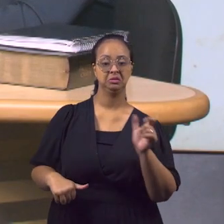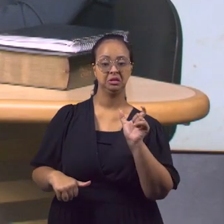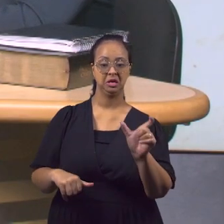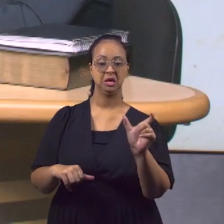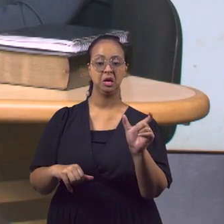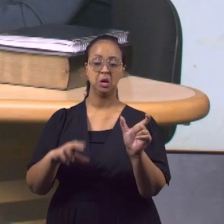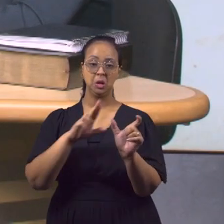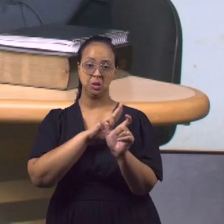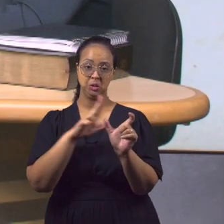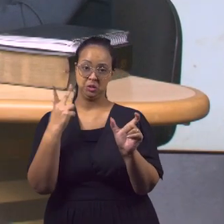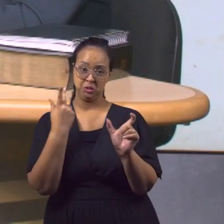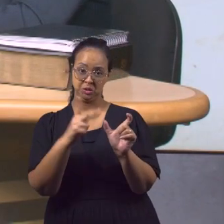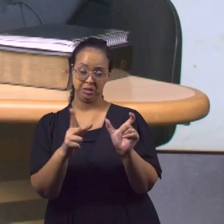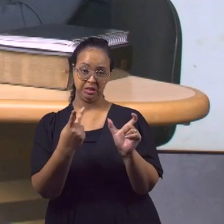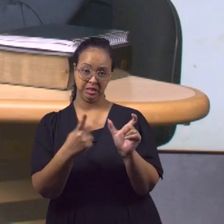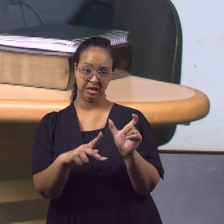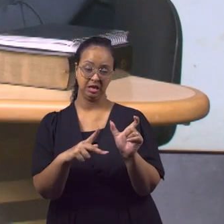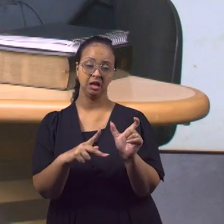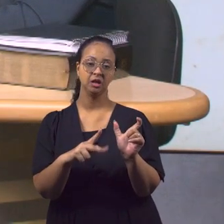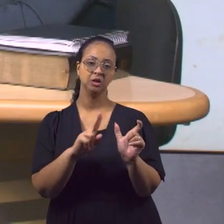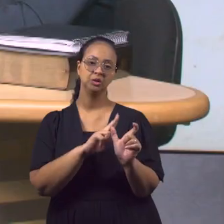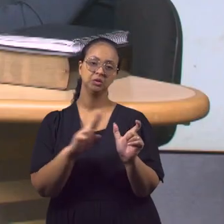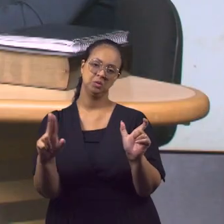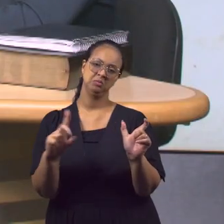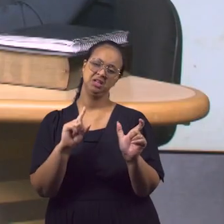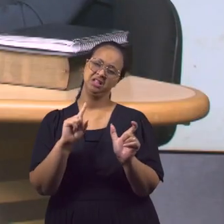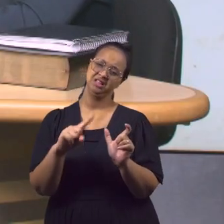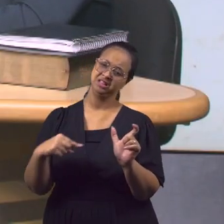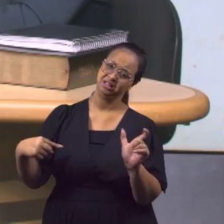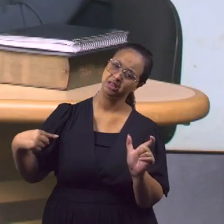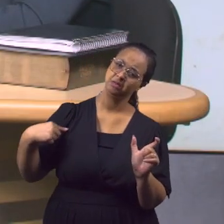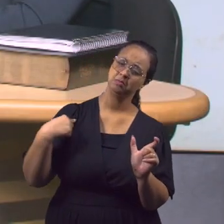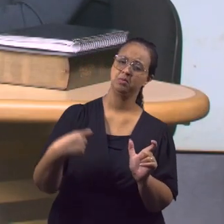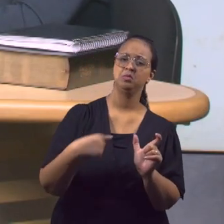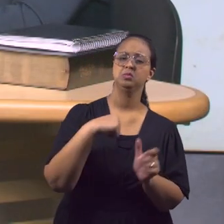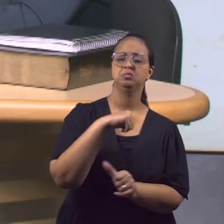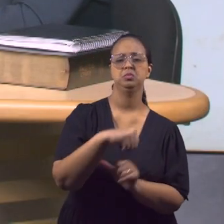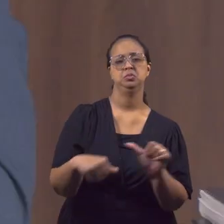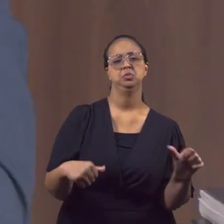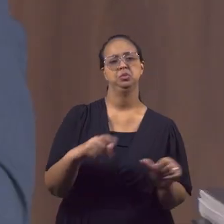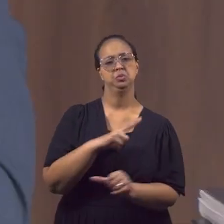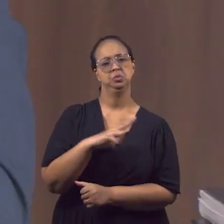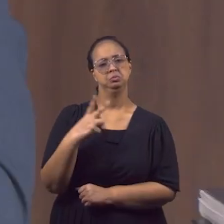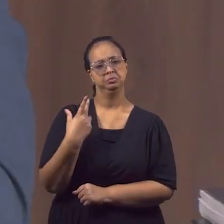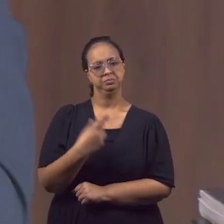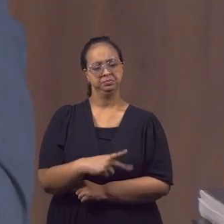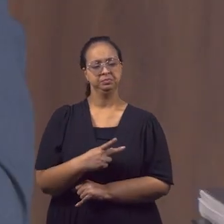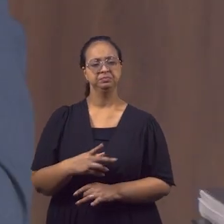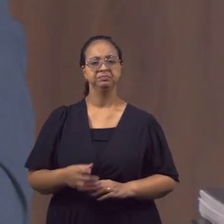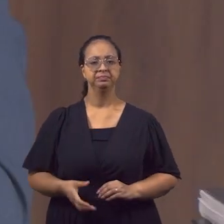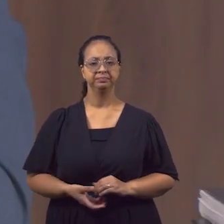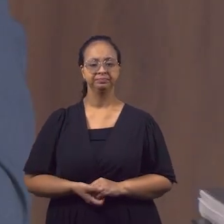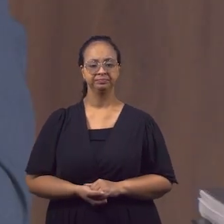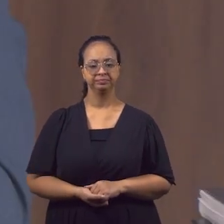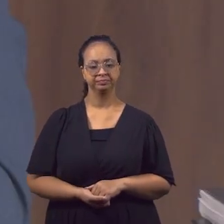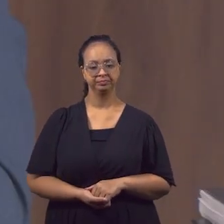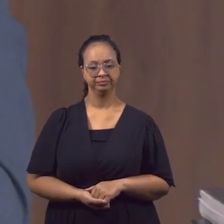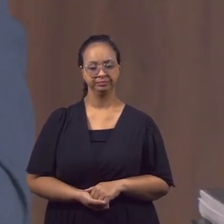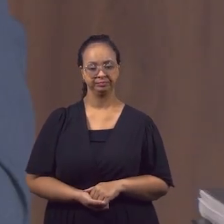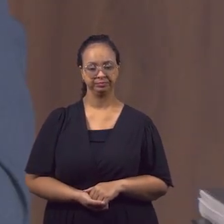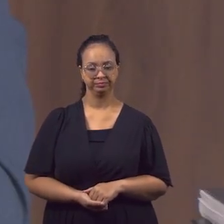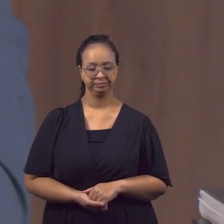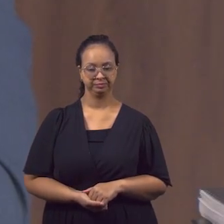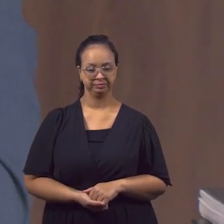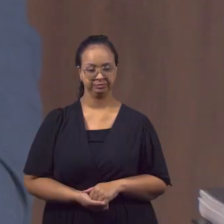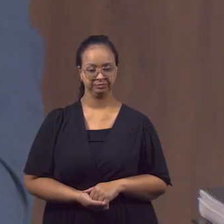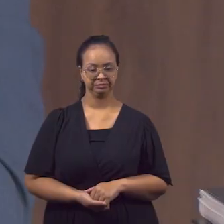dela. Ela só gerou Isaac depois que Deus mudou o nome dela. Então,